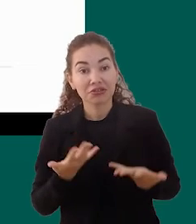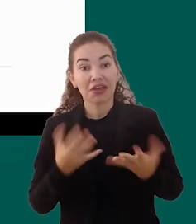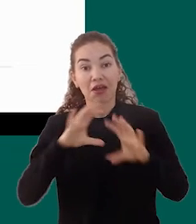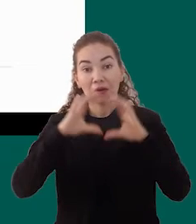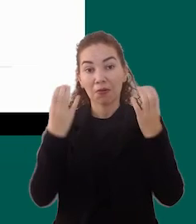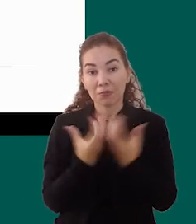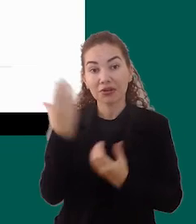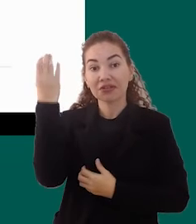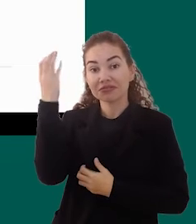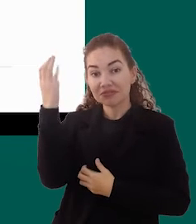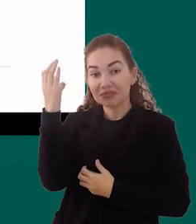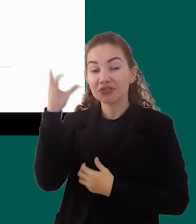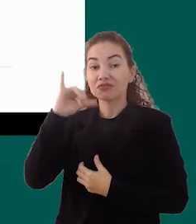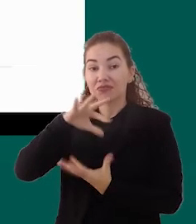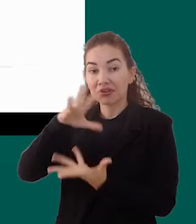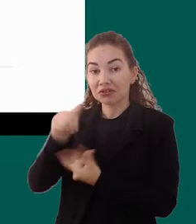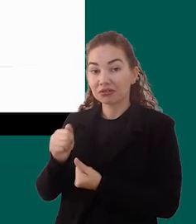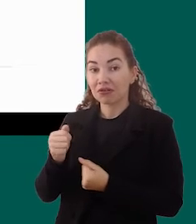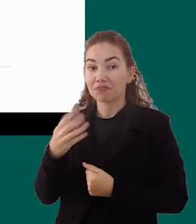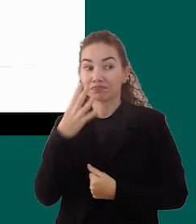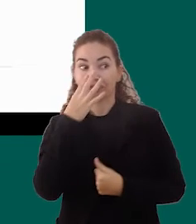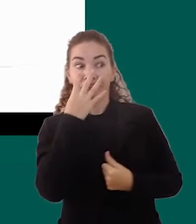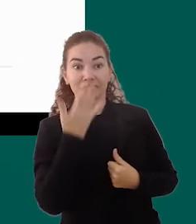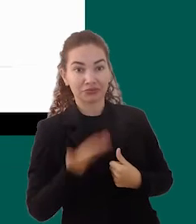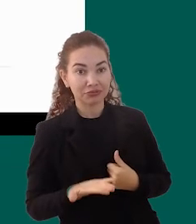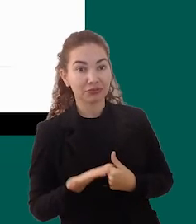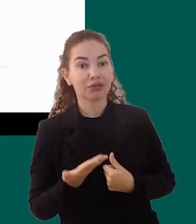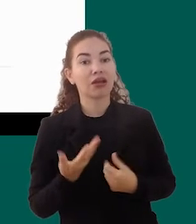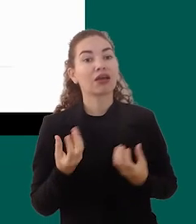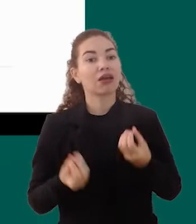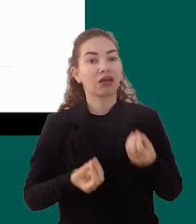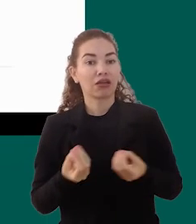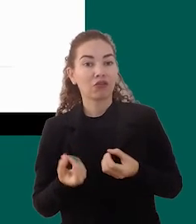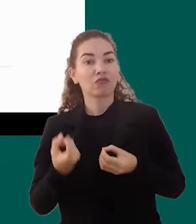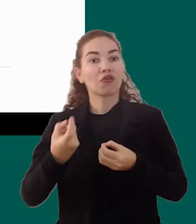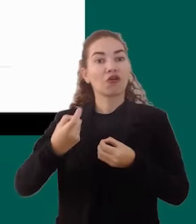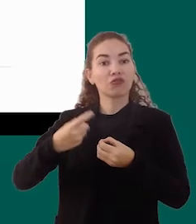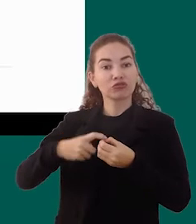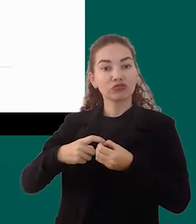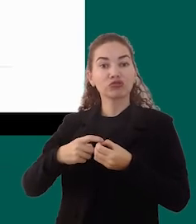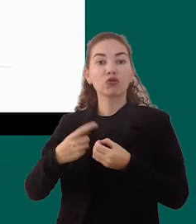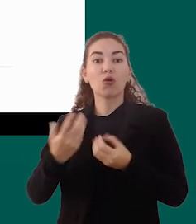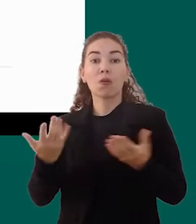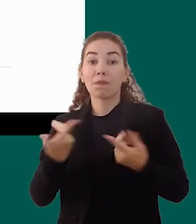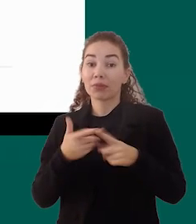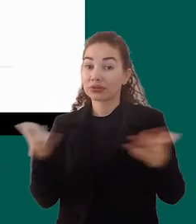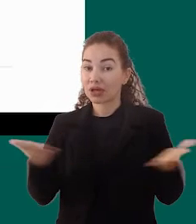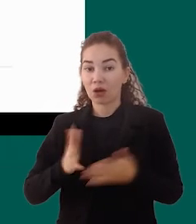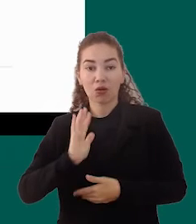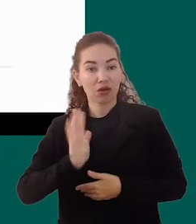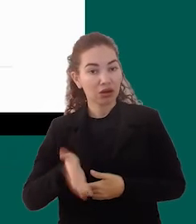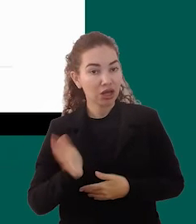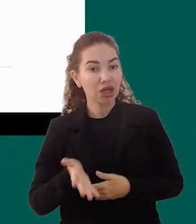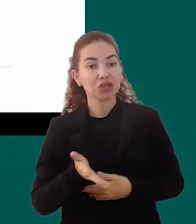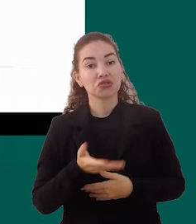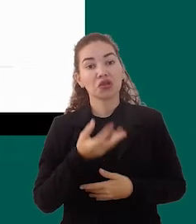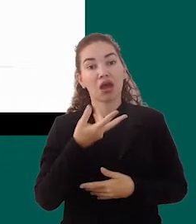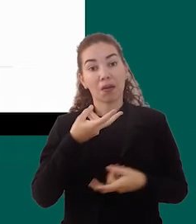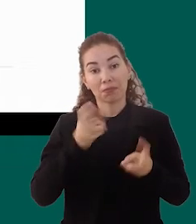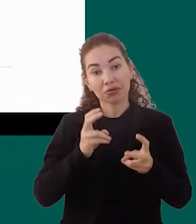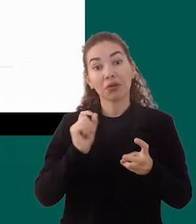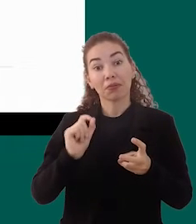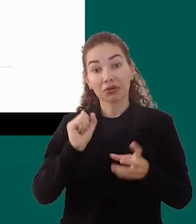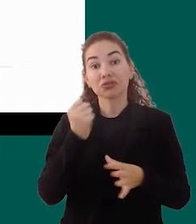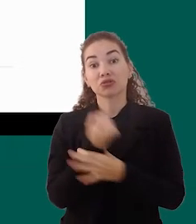científica internacional e também por autoridades políticas, né? Acabou voltando atrás, mas hoje a gente já tem uma vacina russa que aparentemente é segura e